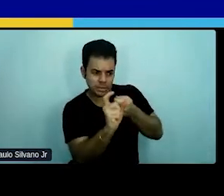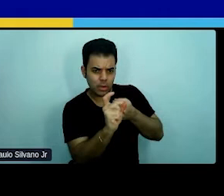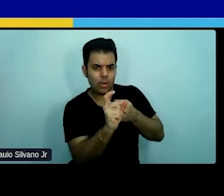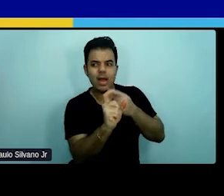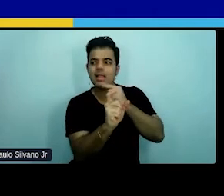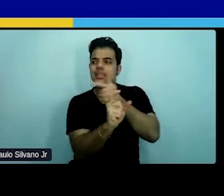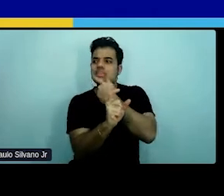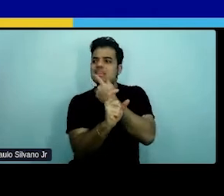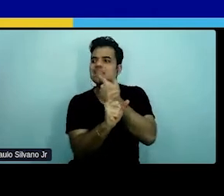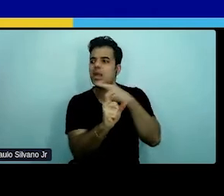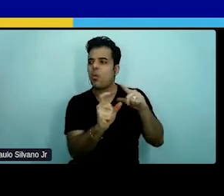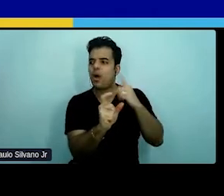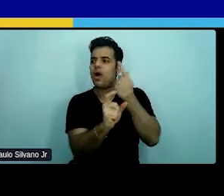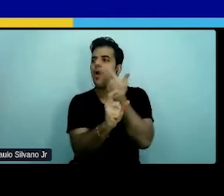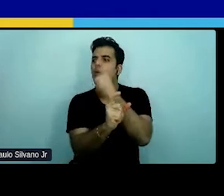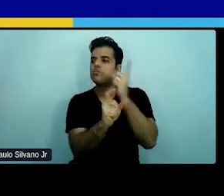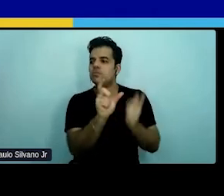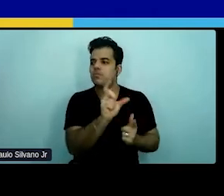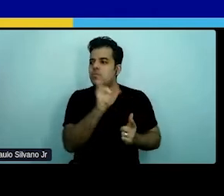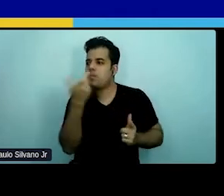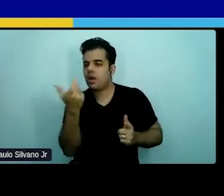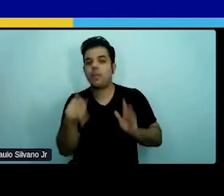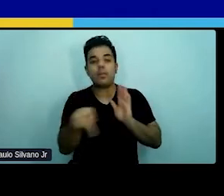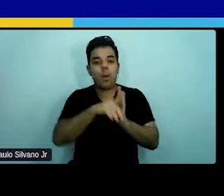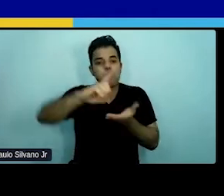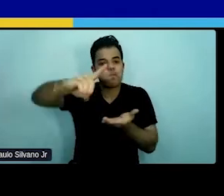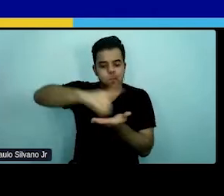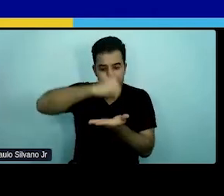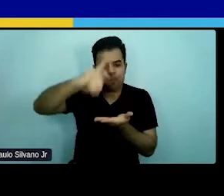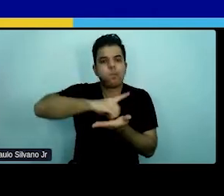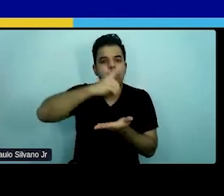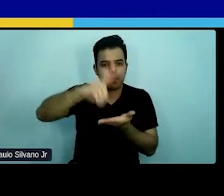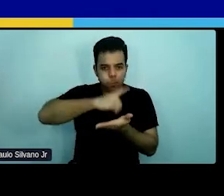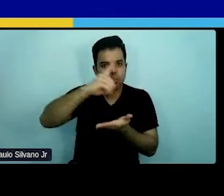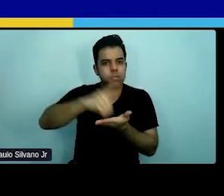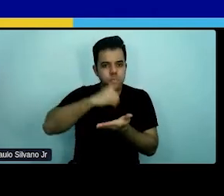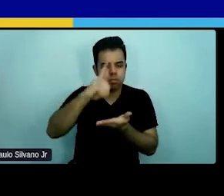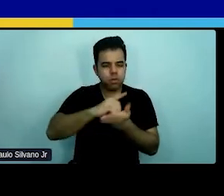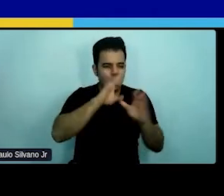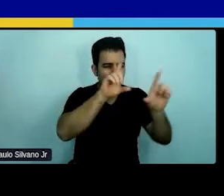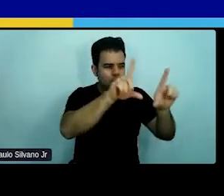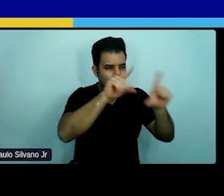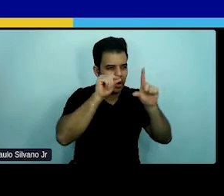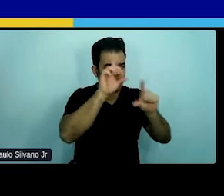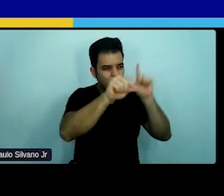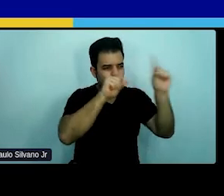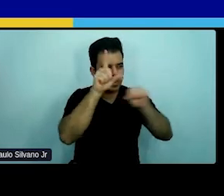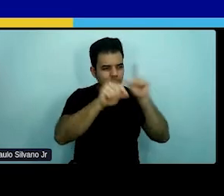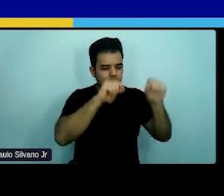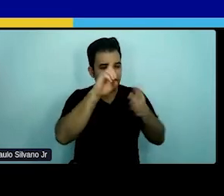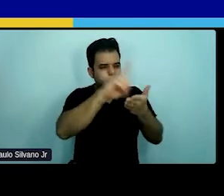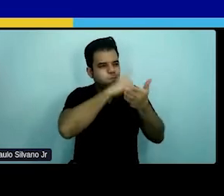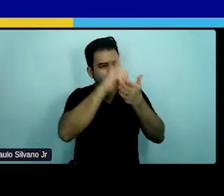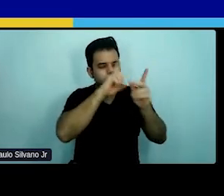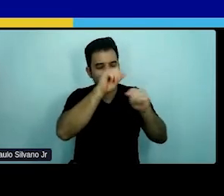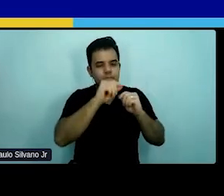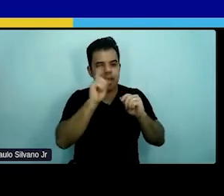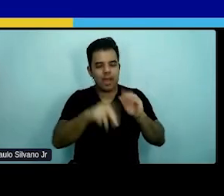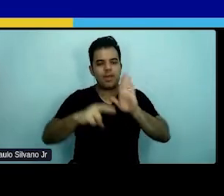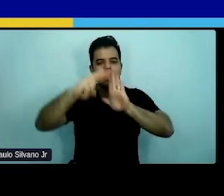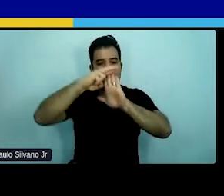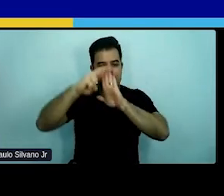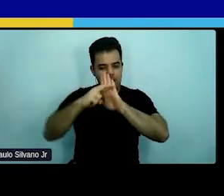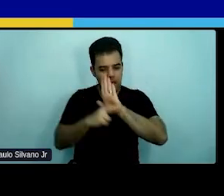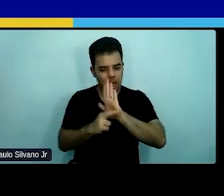língua-alvo através de um dicionário, tá? de língua-fonte e levando aí em consideração algumas regras de